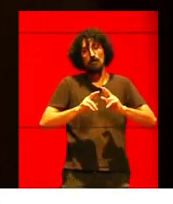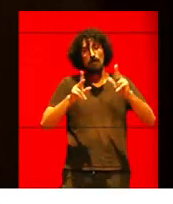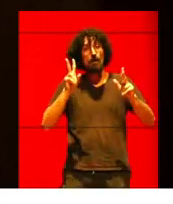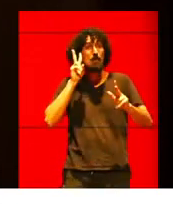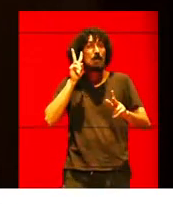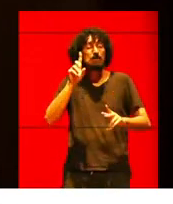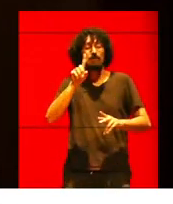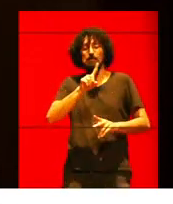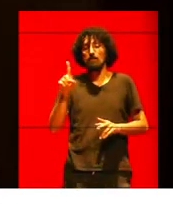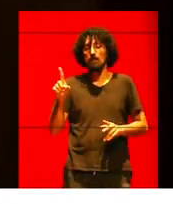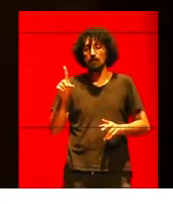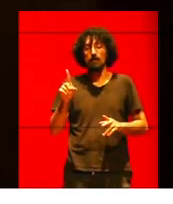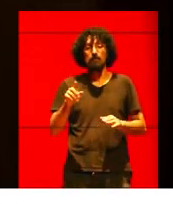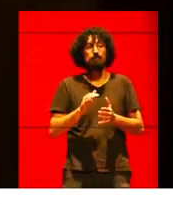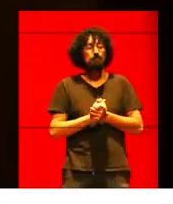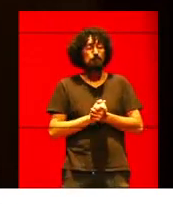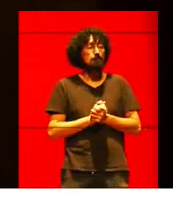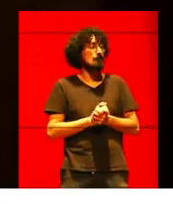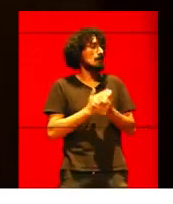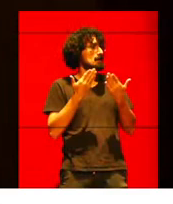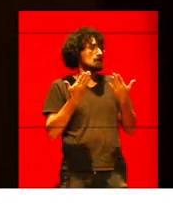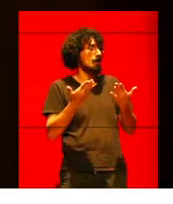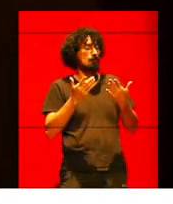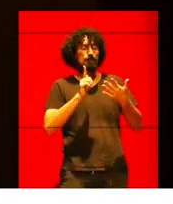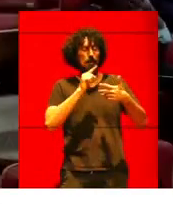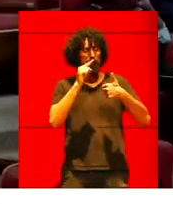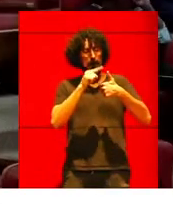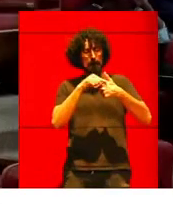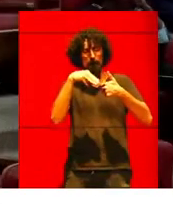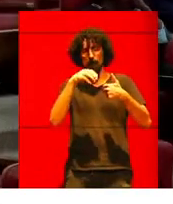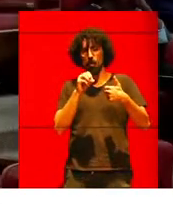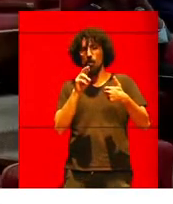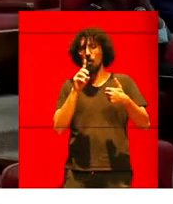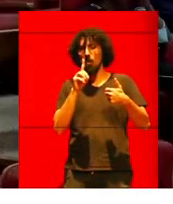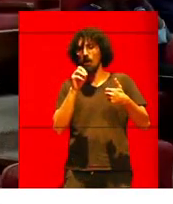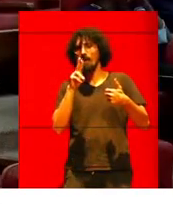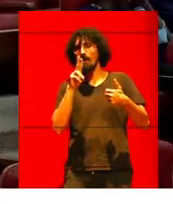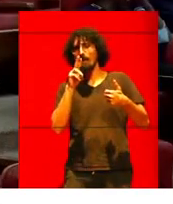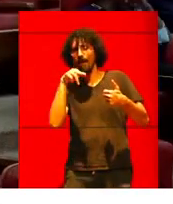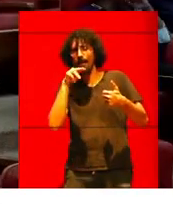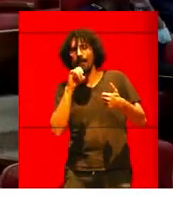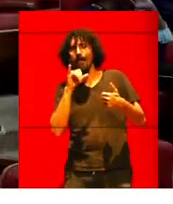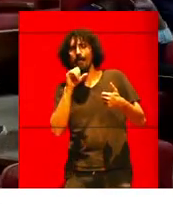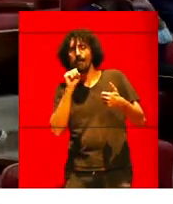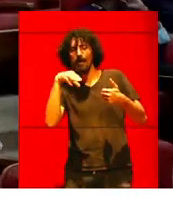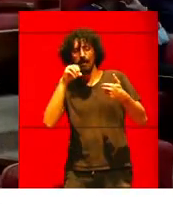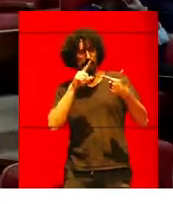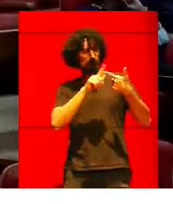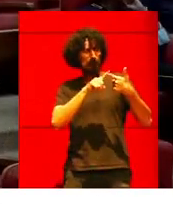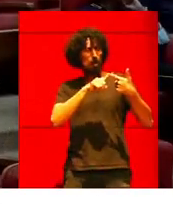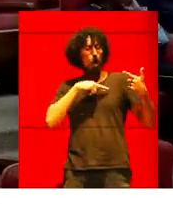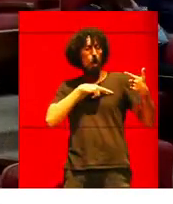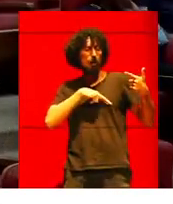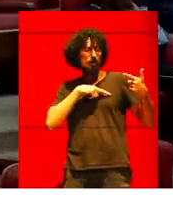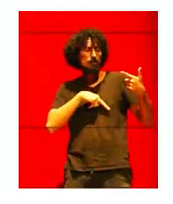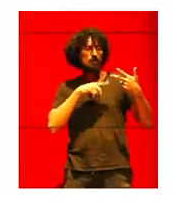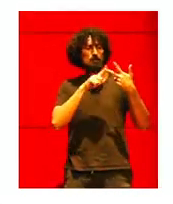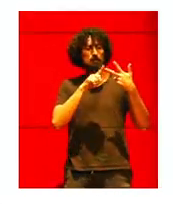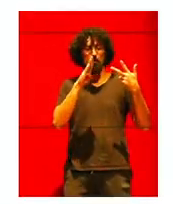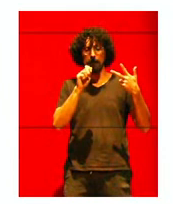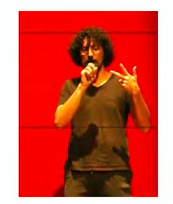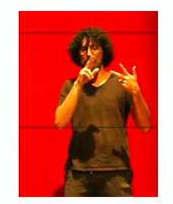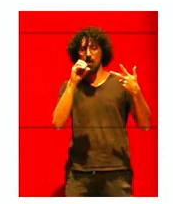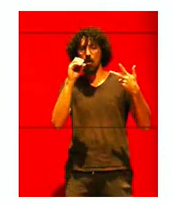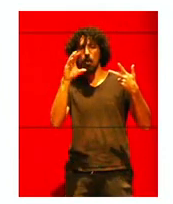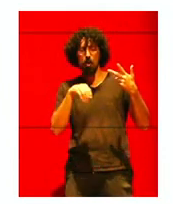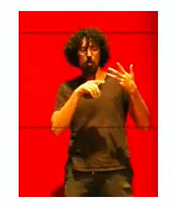só, modernismo, romantismo, barroco, quientismo, realismo,